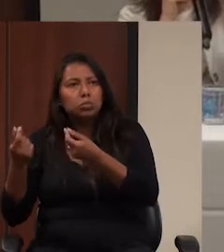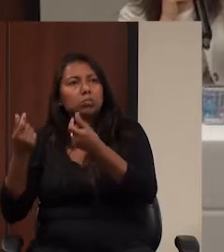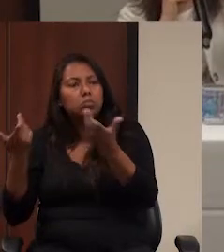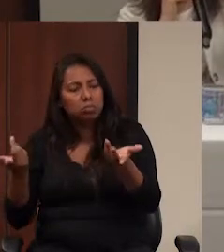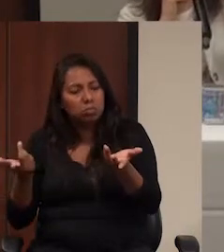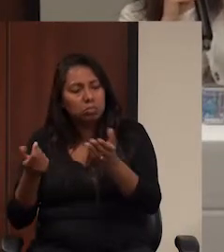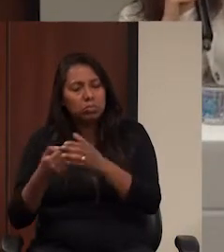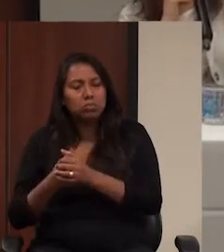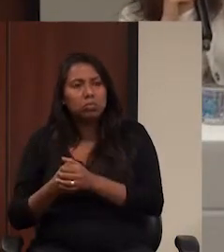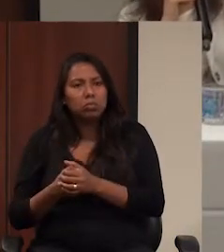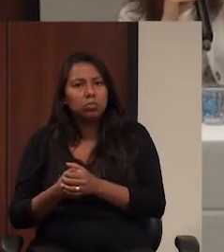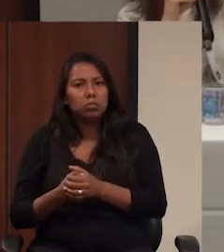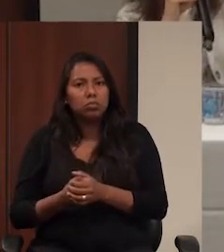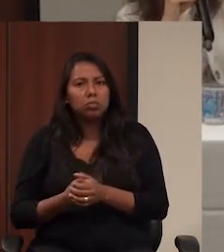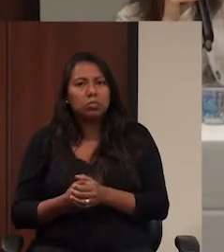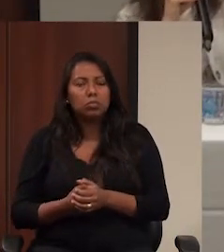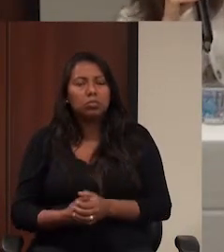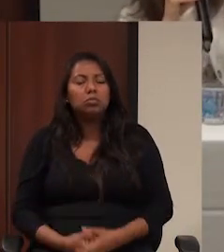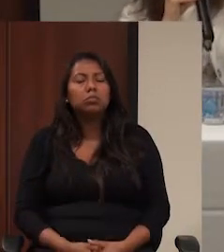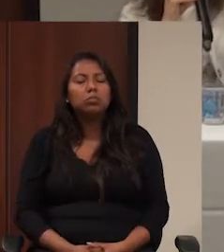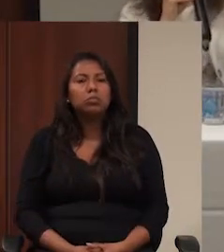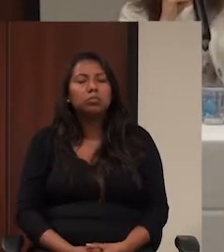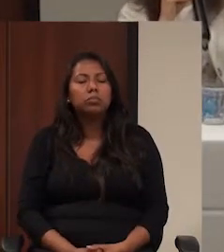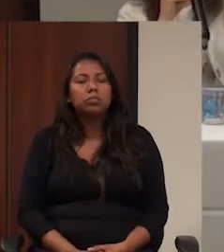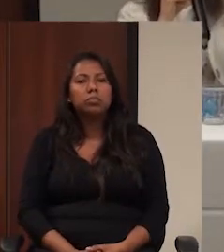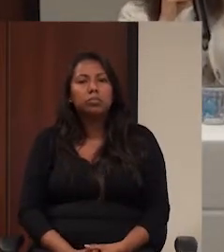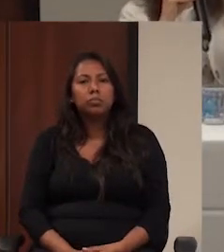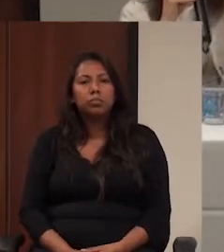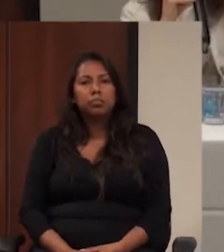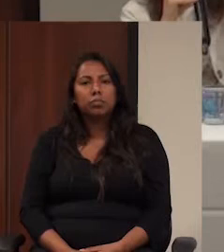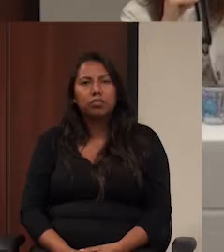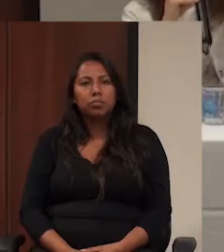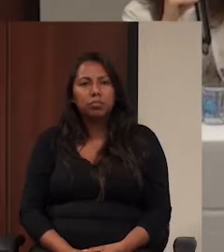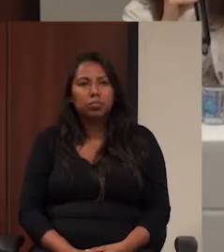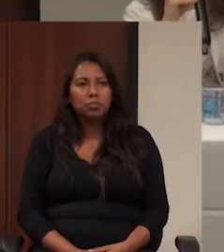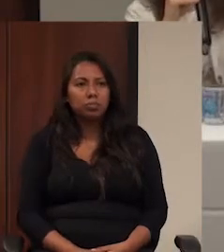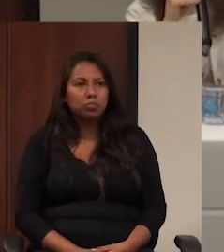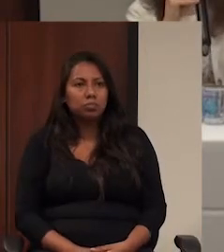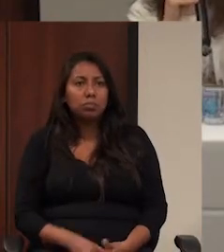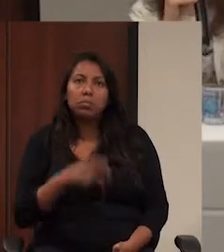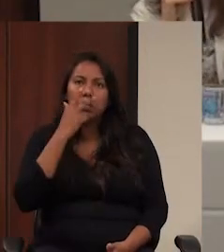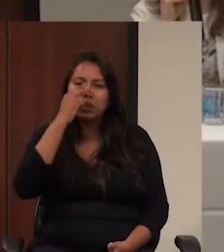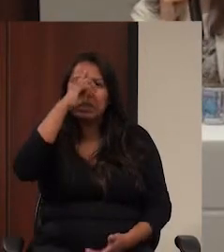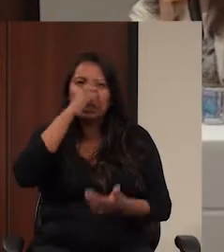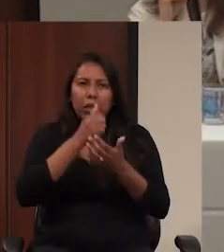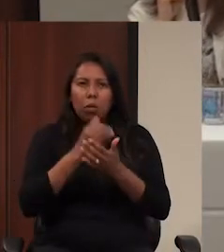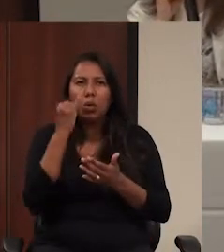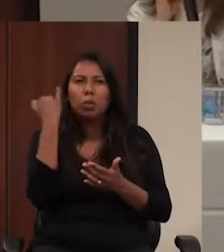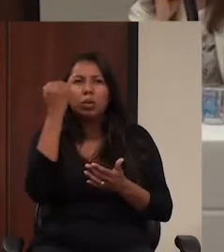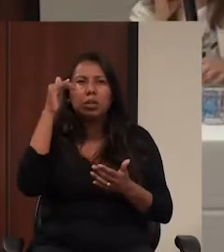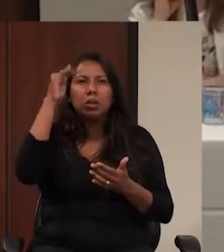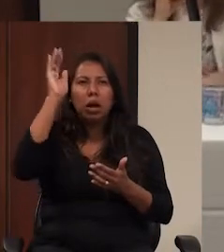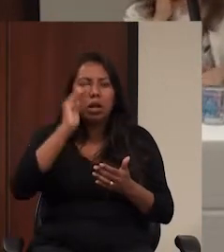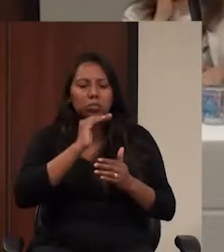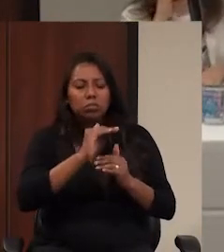que eles colocam decisões, como se fossem graus de relevância dessas decisões, e assim eles foram trabalhando